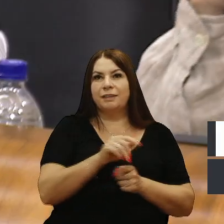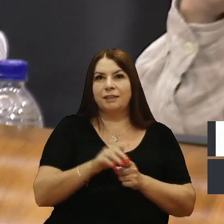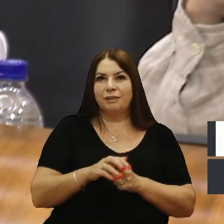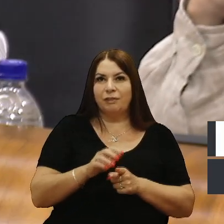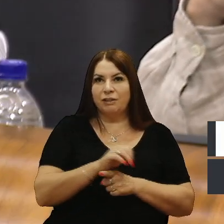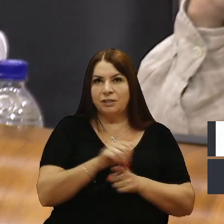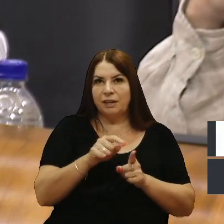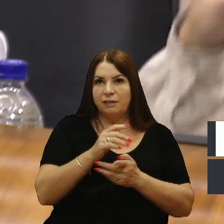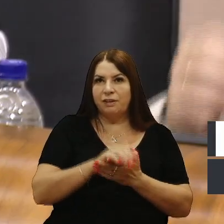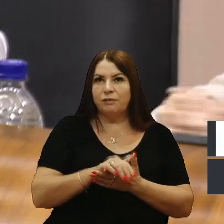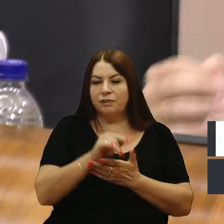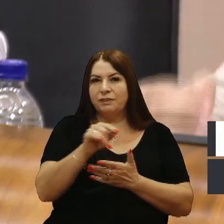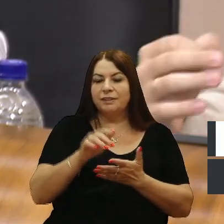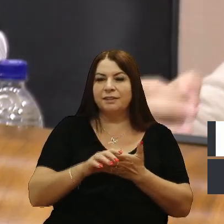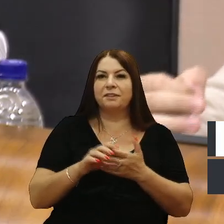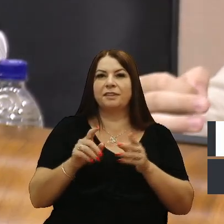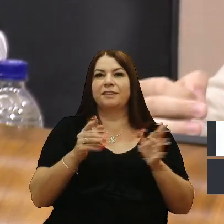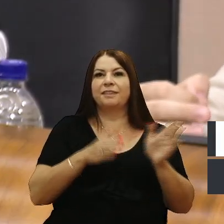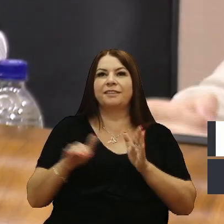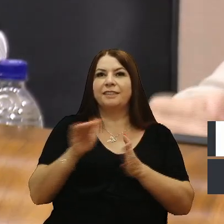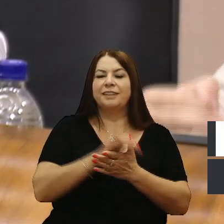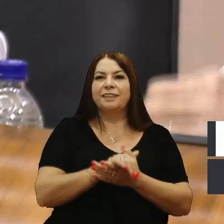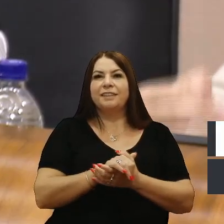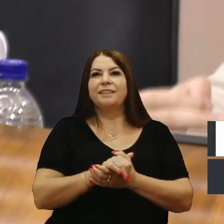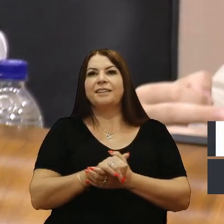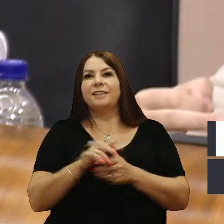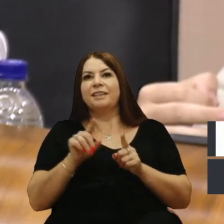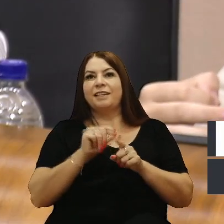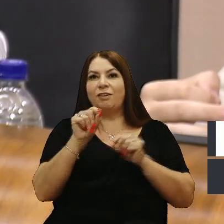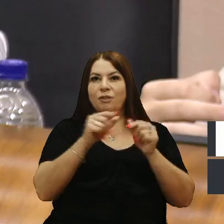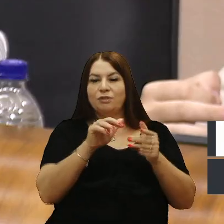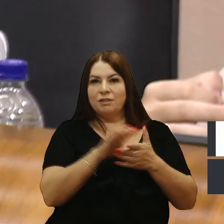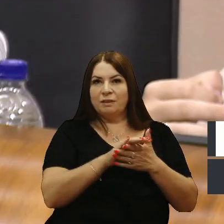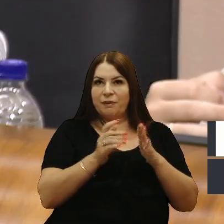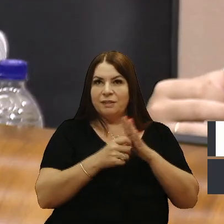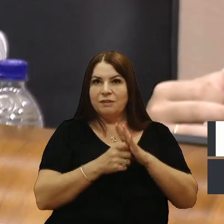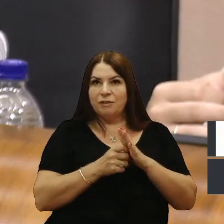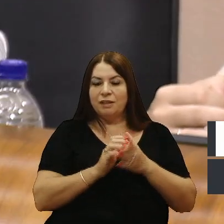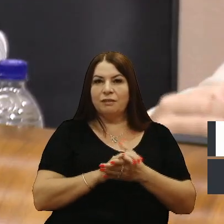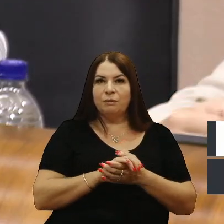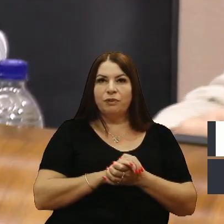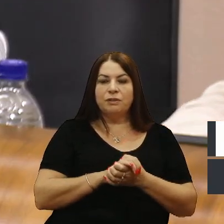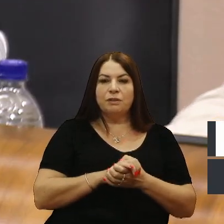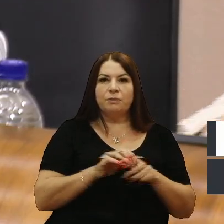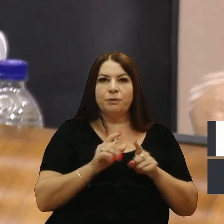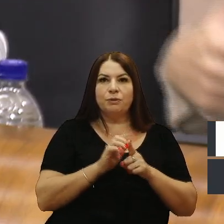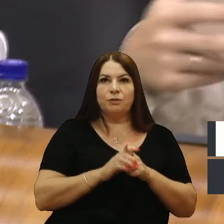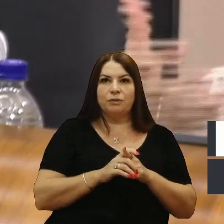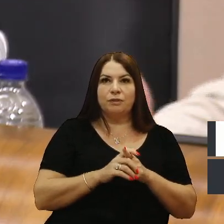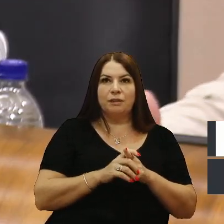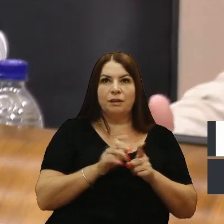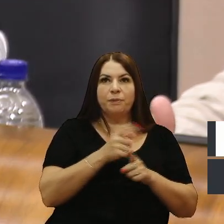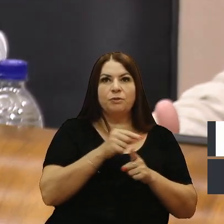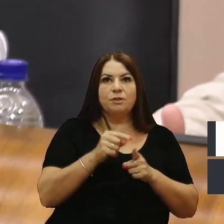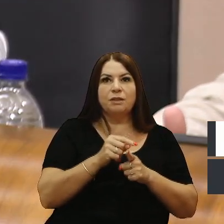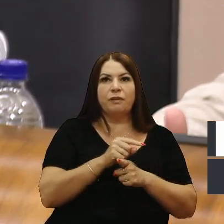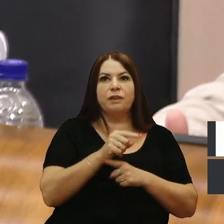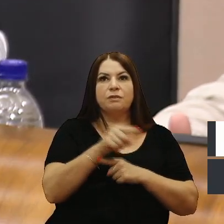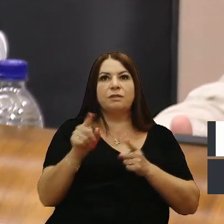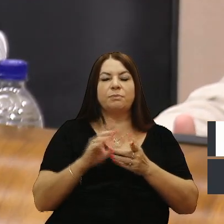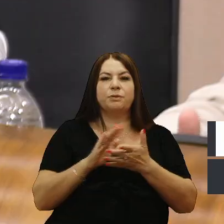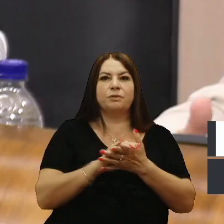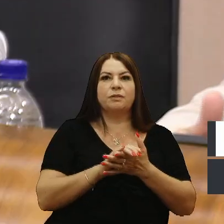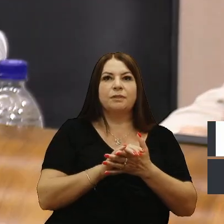parte, vereador, também. Com produtividade. E é sobre isso que nós precisamos conversar. sobre o aumento da produtividade dentro da